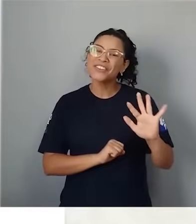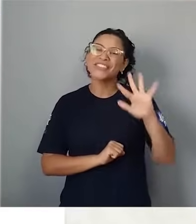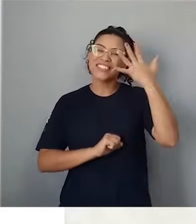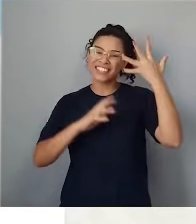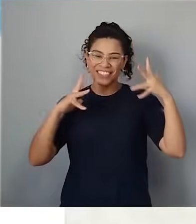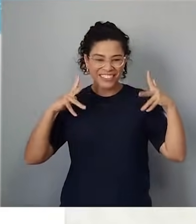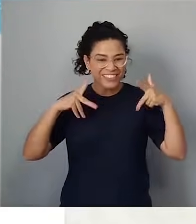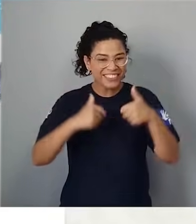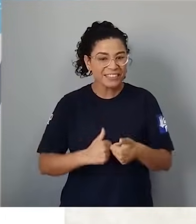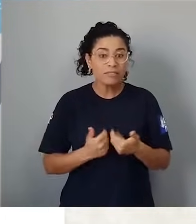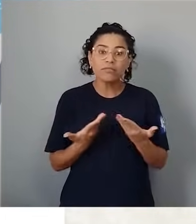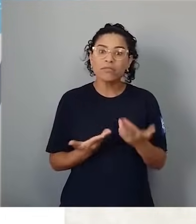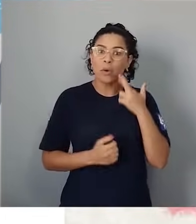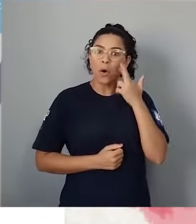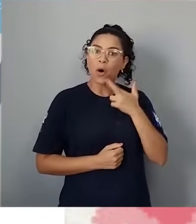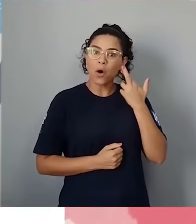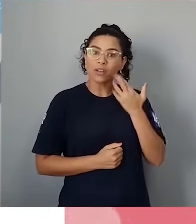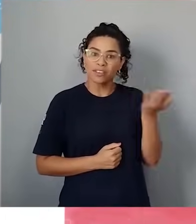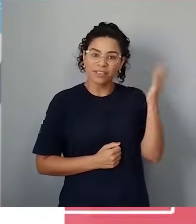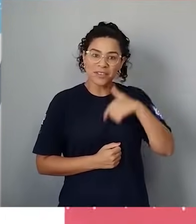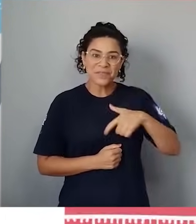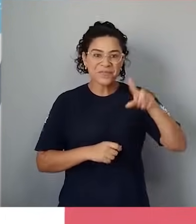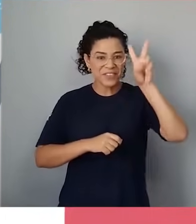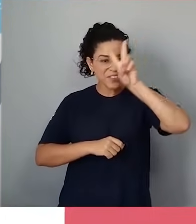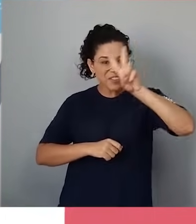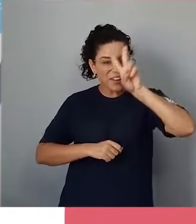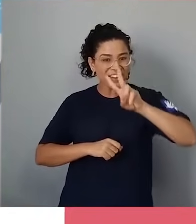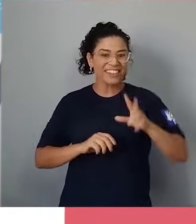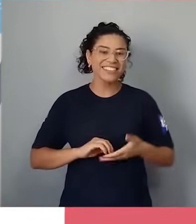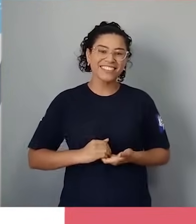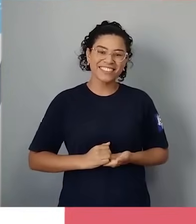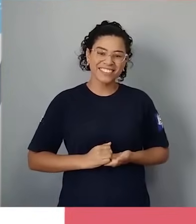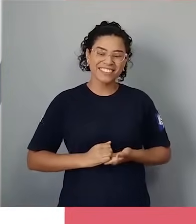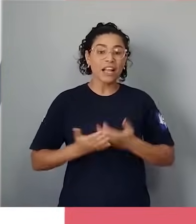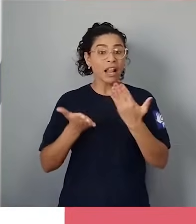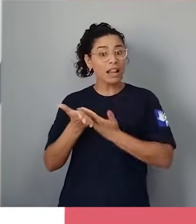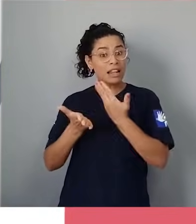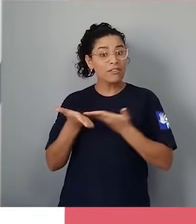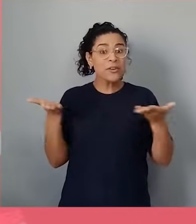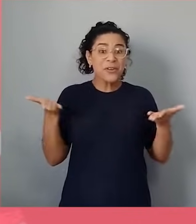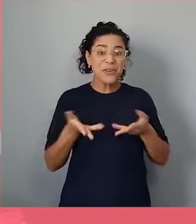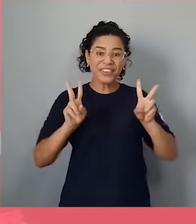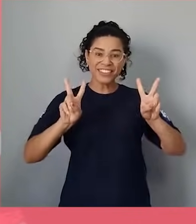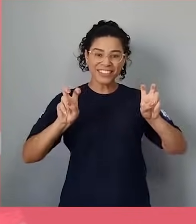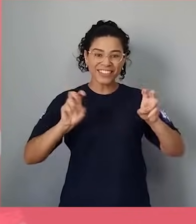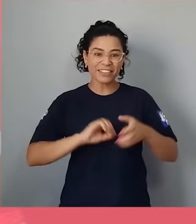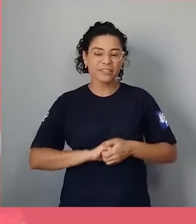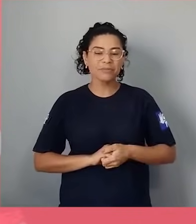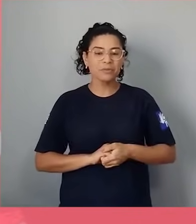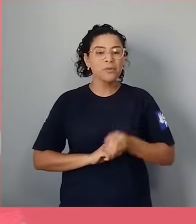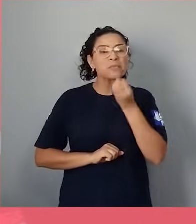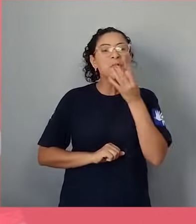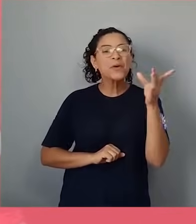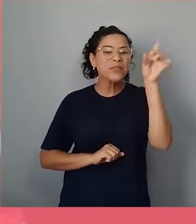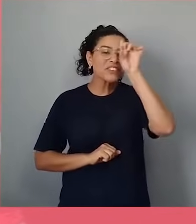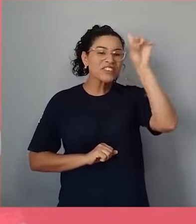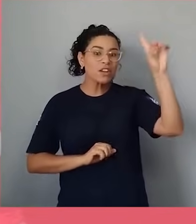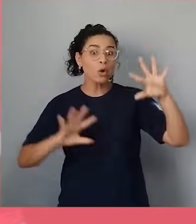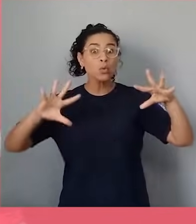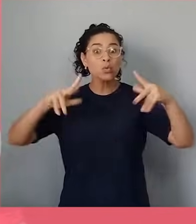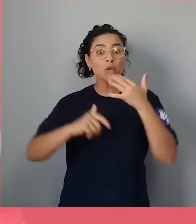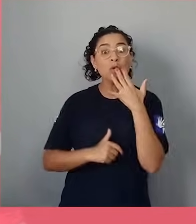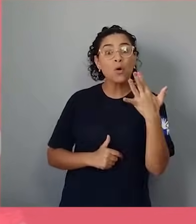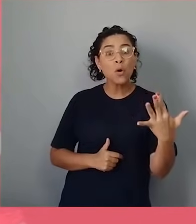acontecer. Falando em rosa, vamos para a hora da história? O livro de hoje é Bom Dia Todas as Cores, de